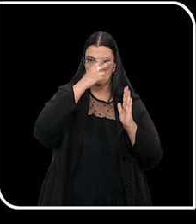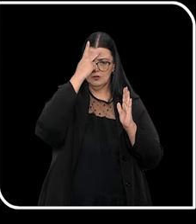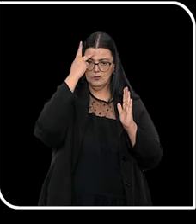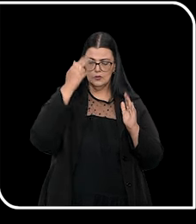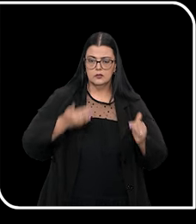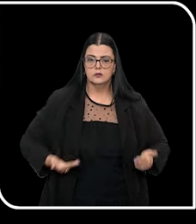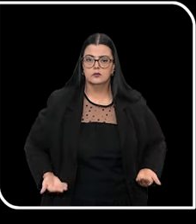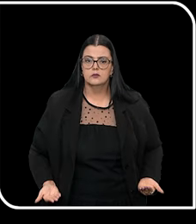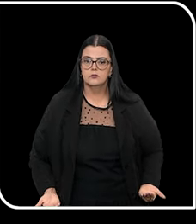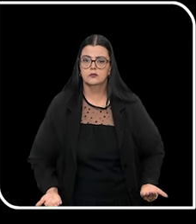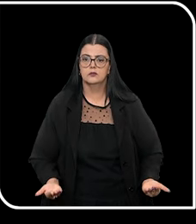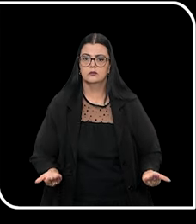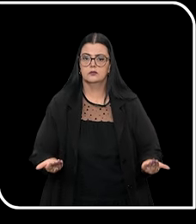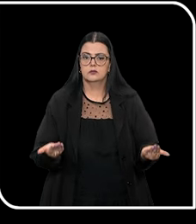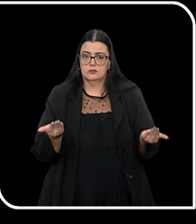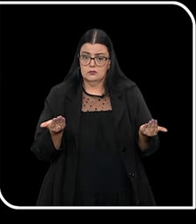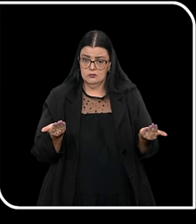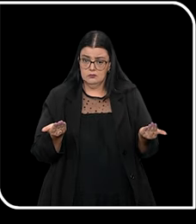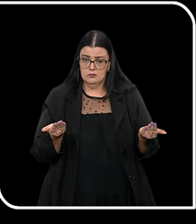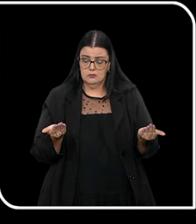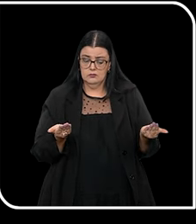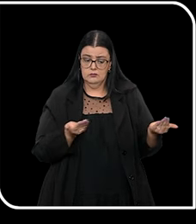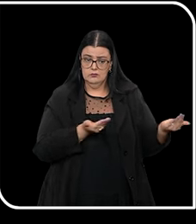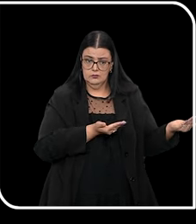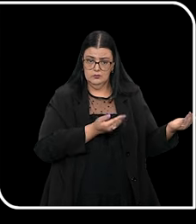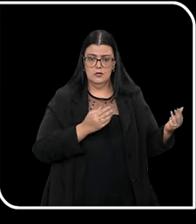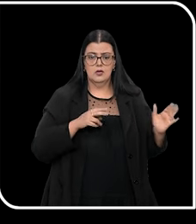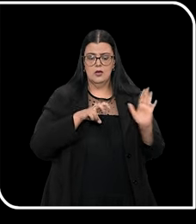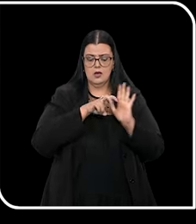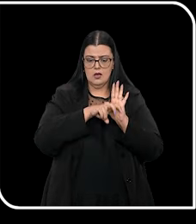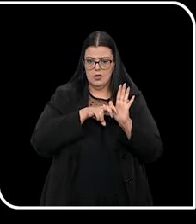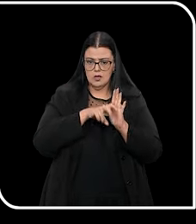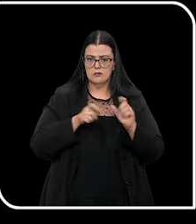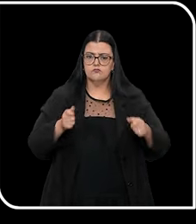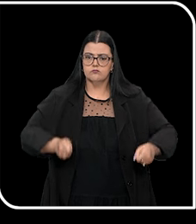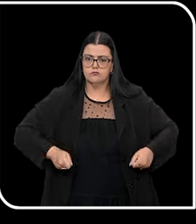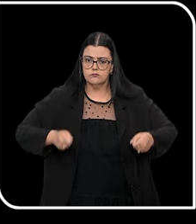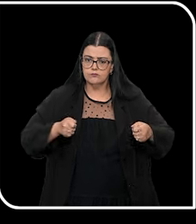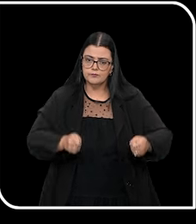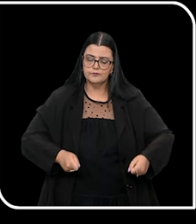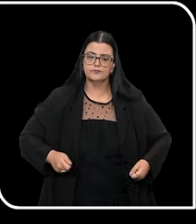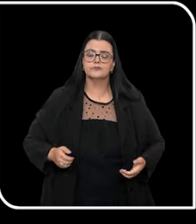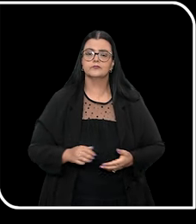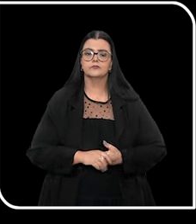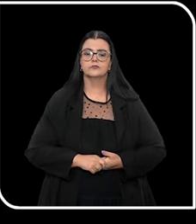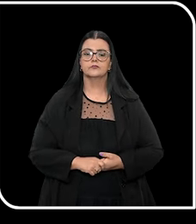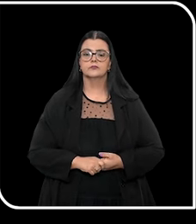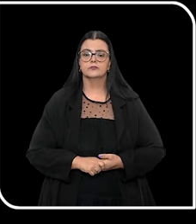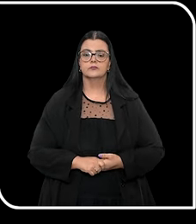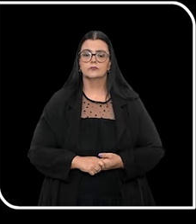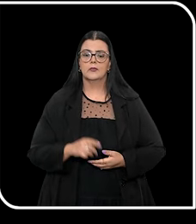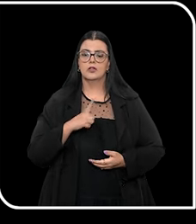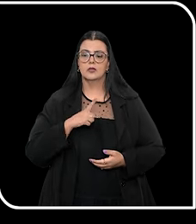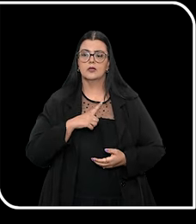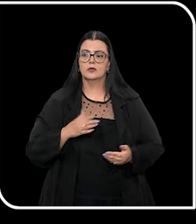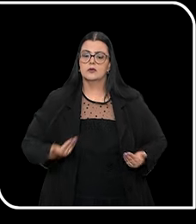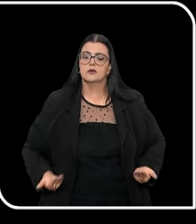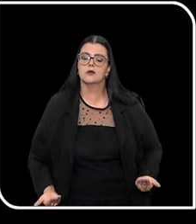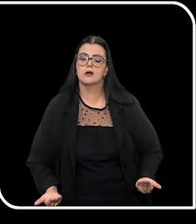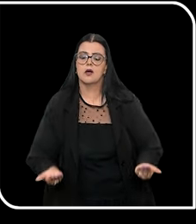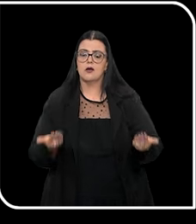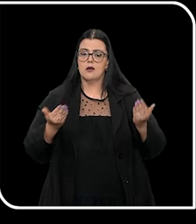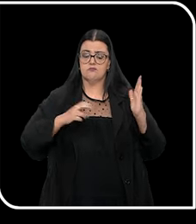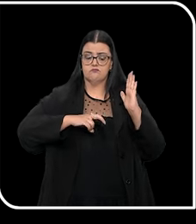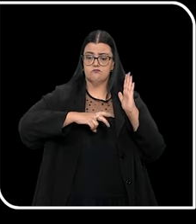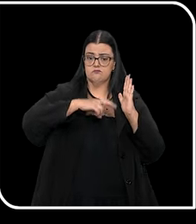carregando a pessoa por exemplo que faz uso de uma cadeira de rodas ou enfim de um andador de uma muleta seja o que for eh carregando essa